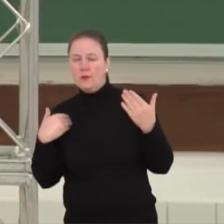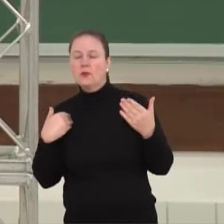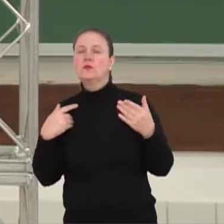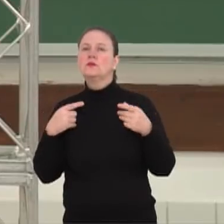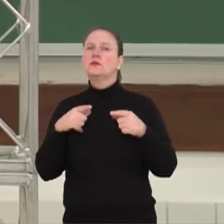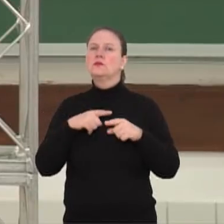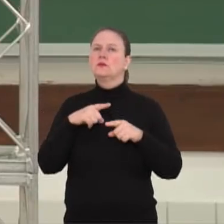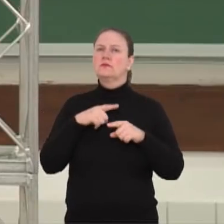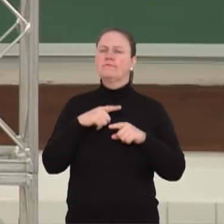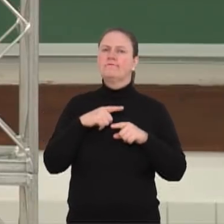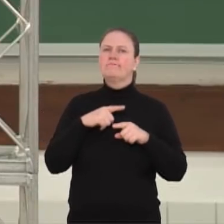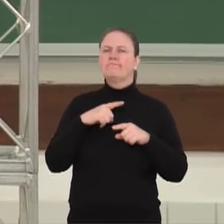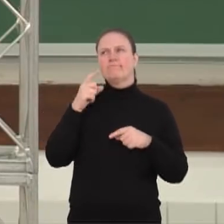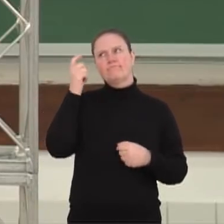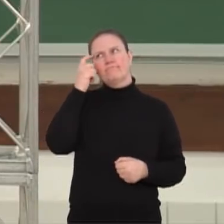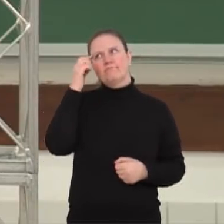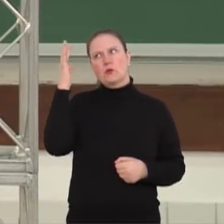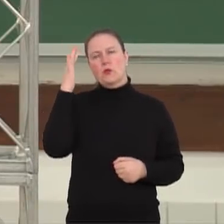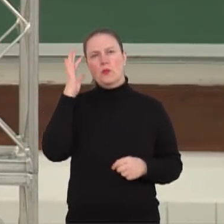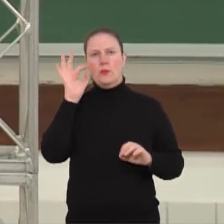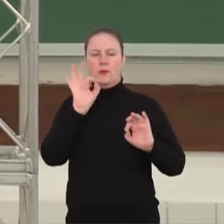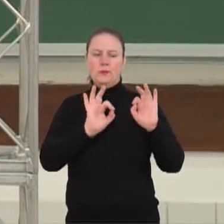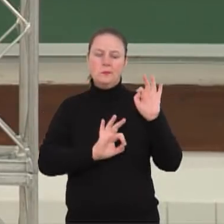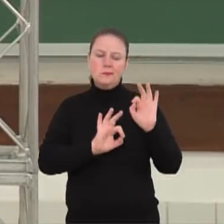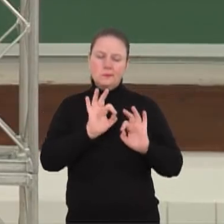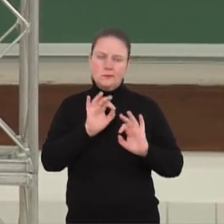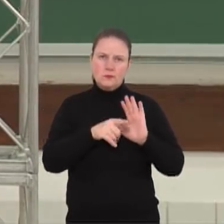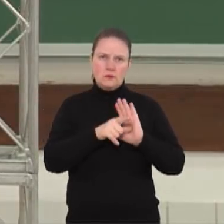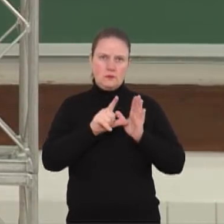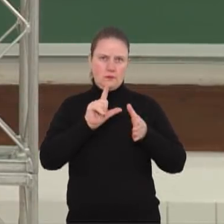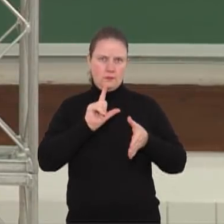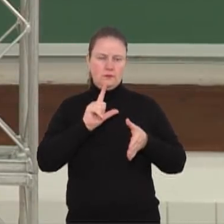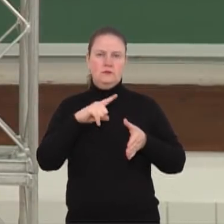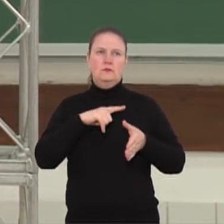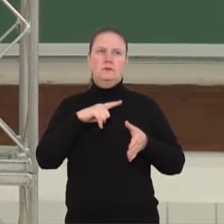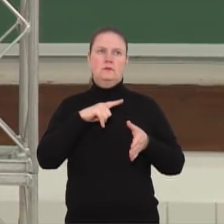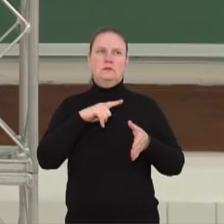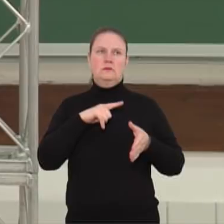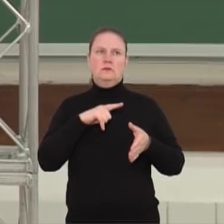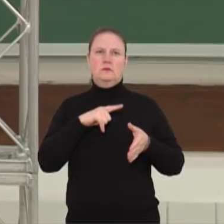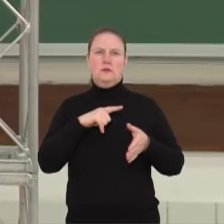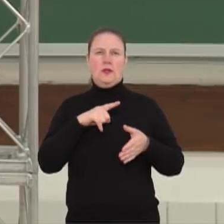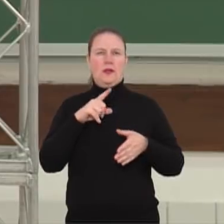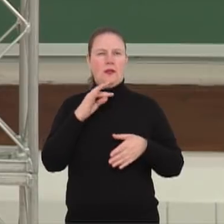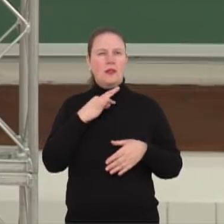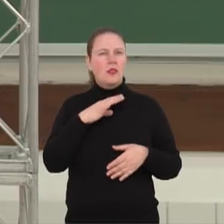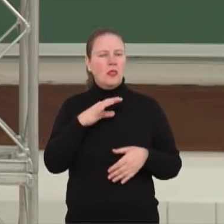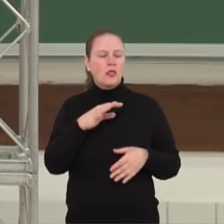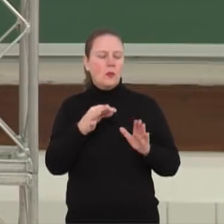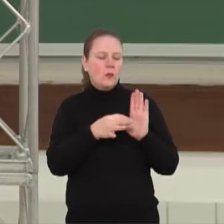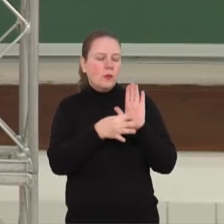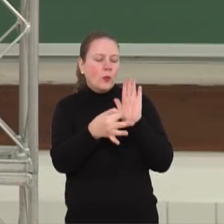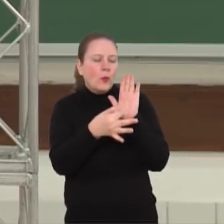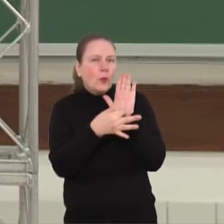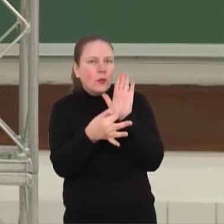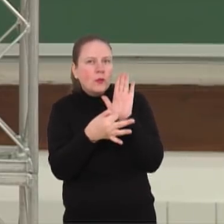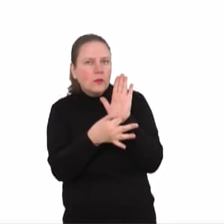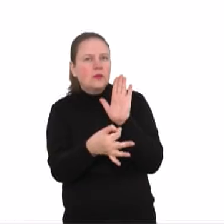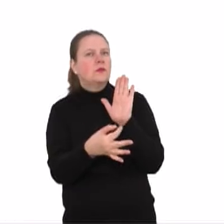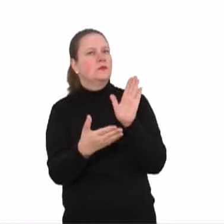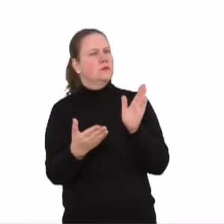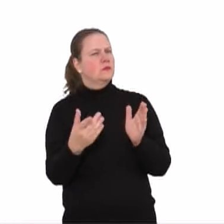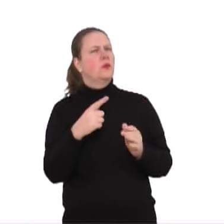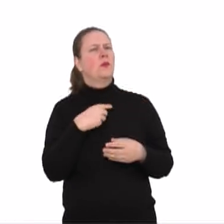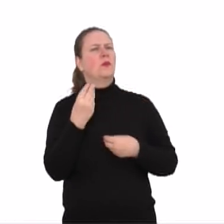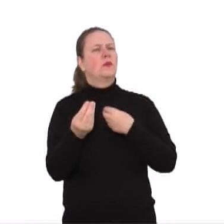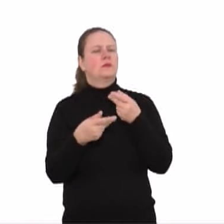elaborar um planinho para a gente ir. Então aqui eu fiz para vocês umas dicas, como é que a gente vai visitar esse parque. Então